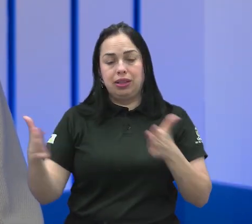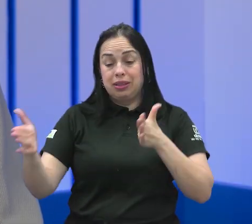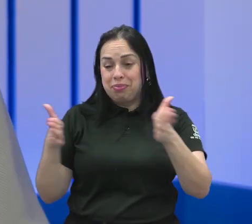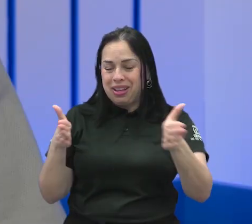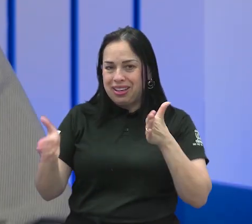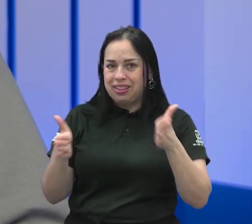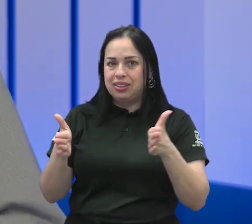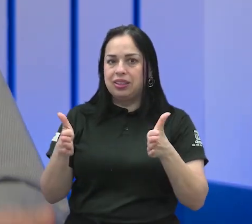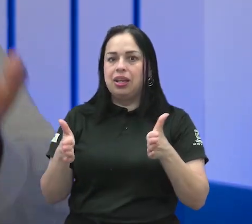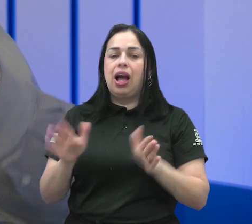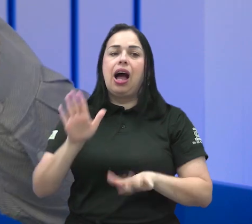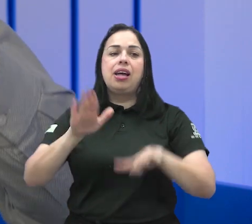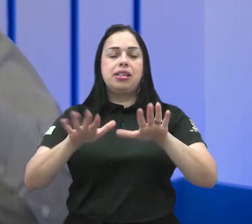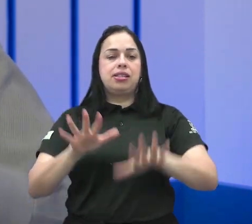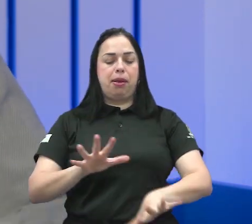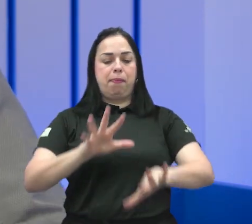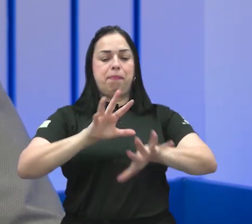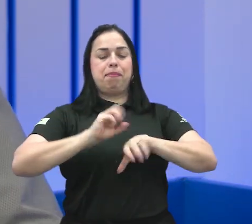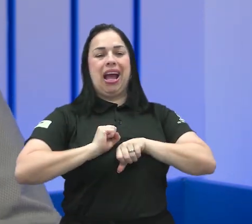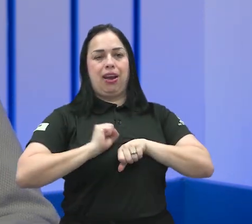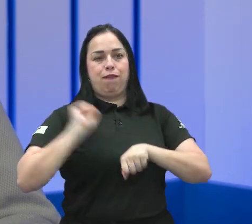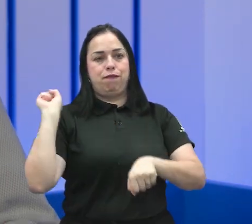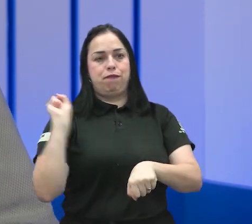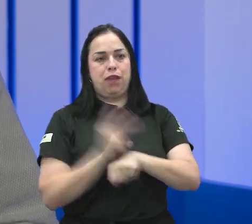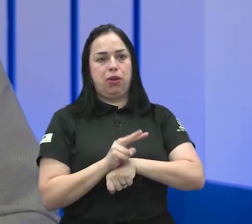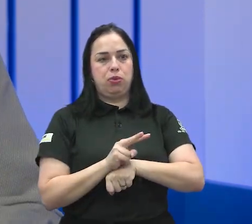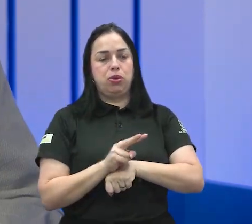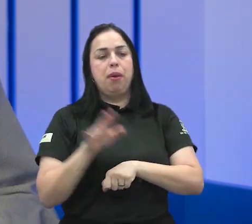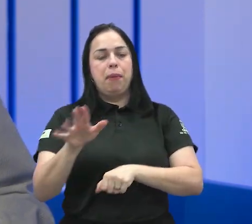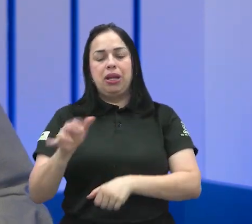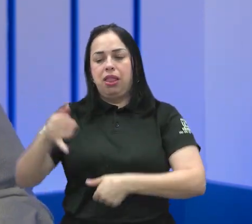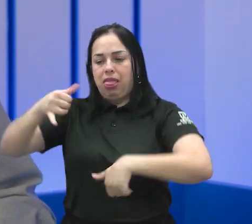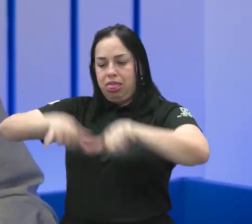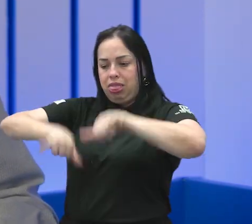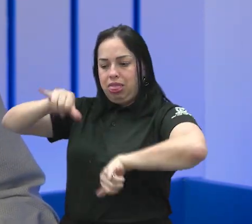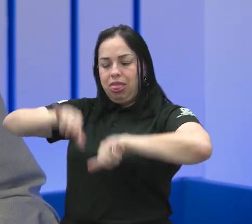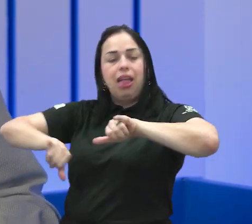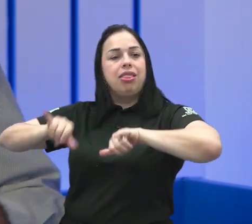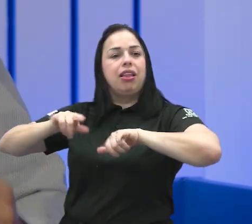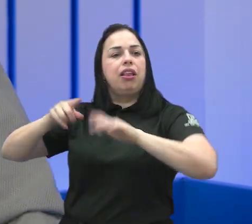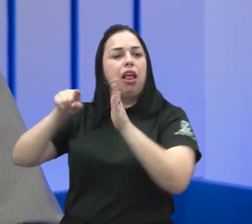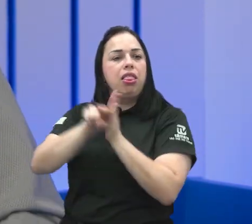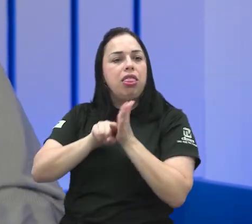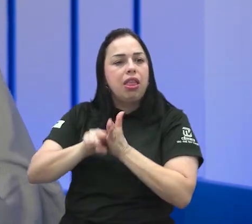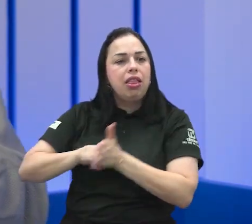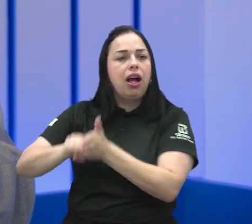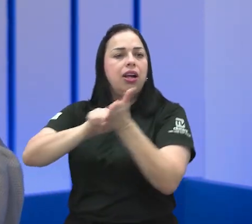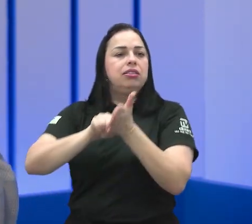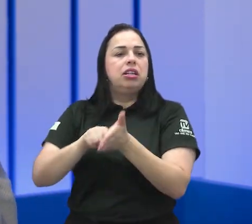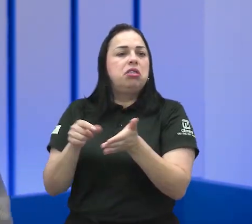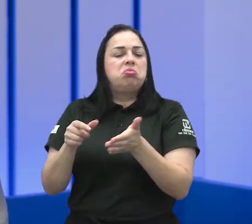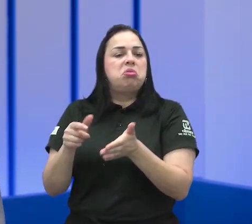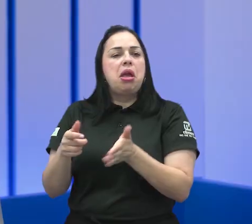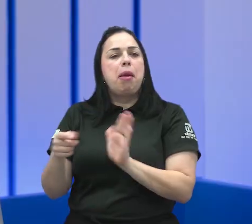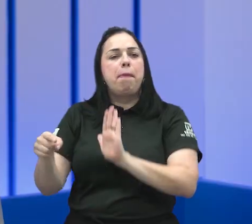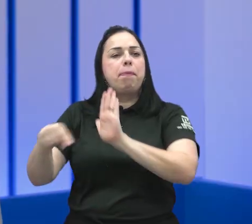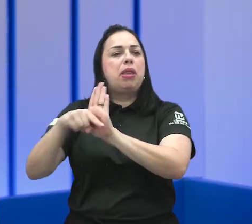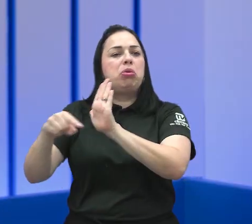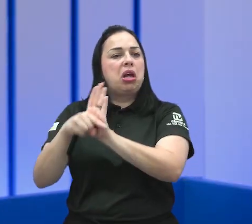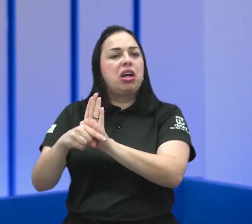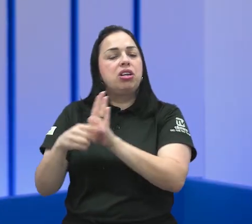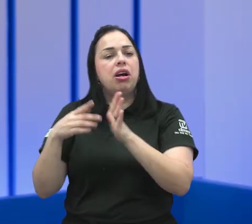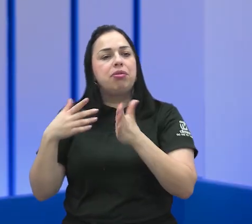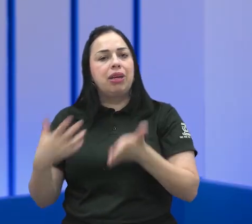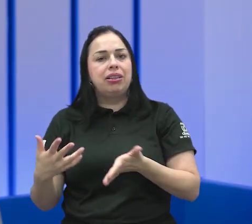período de janela que às vezes você está com o vírus, mas os exames ainda dão negativo. E você pode transmitir uma doença